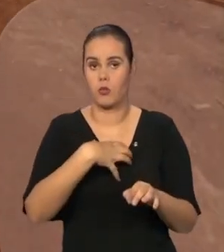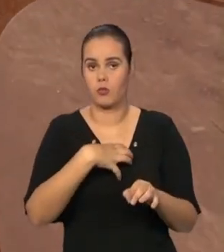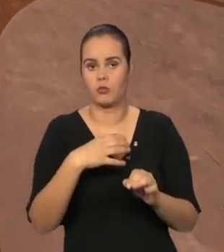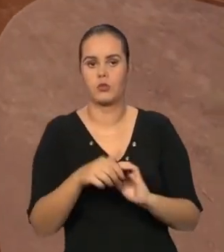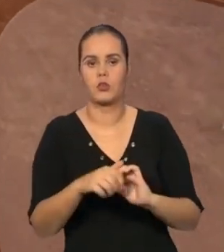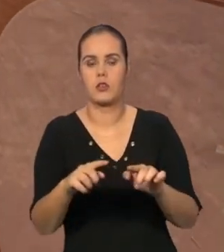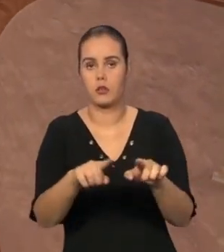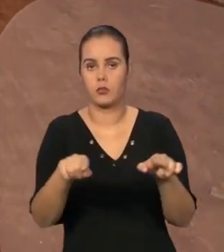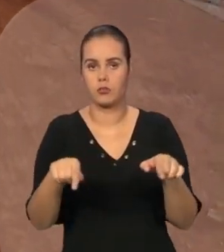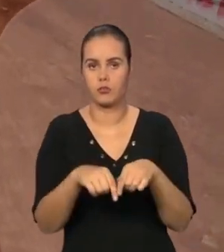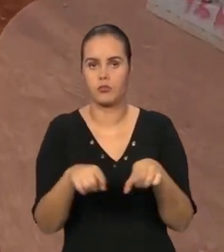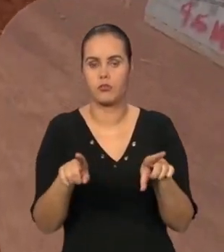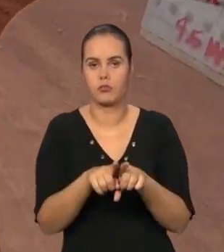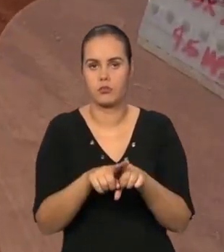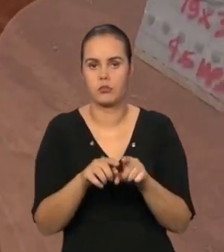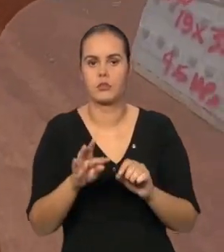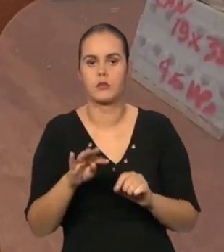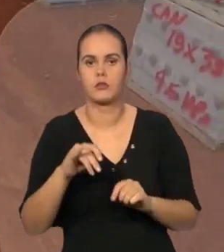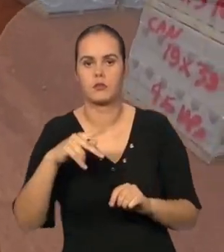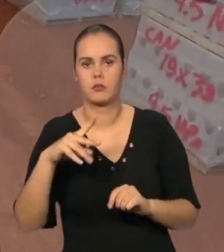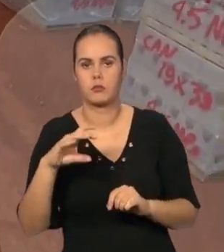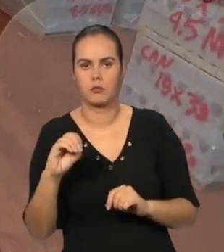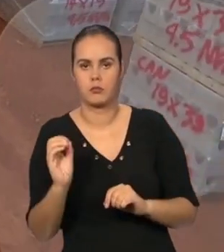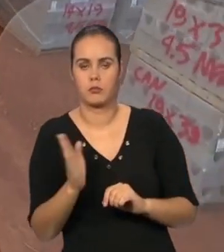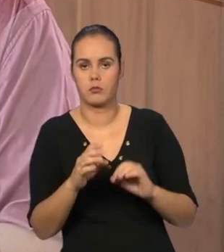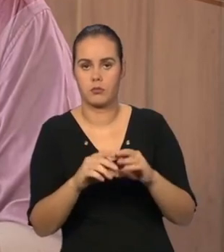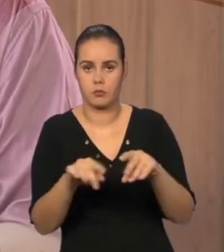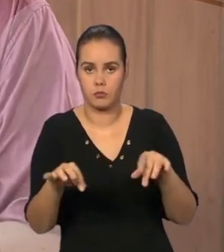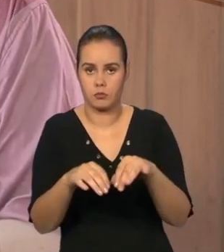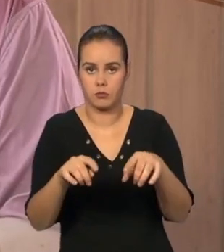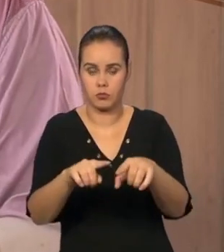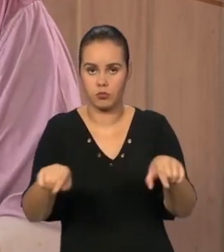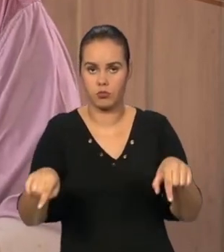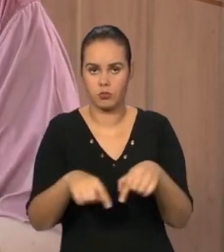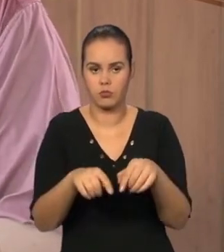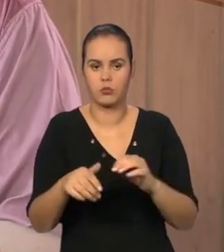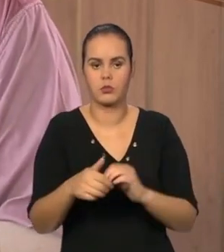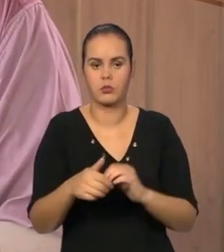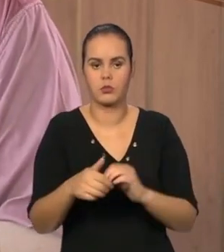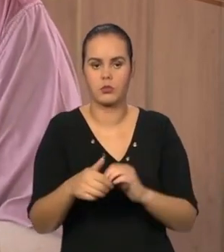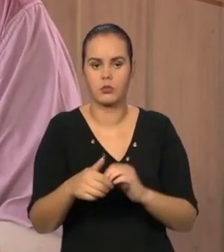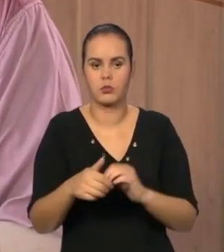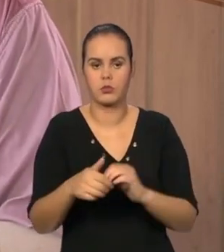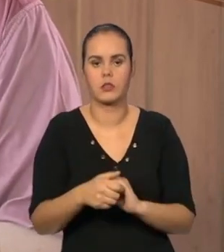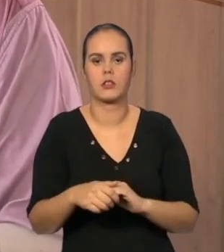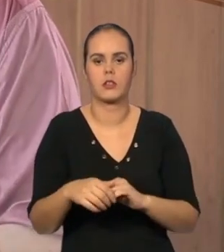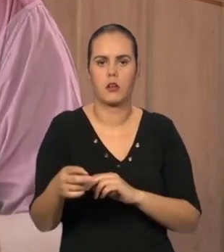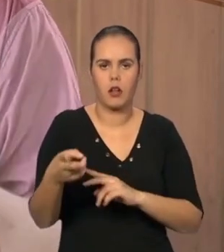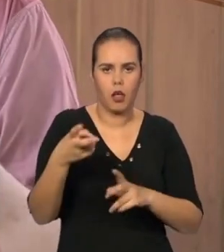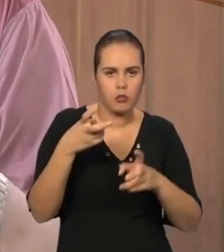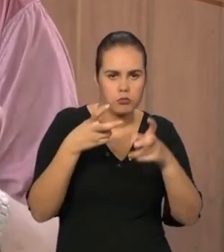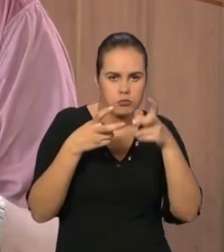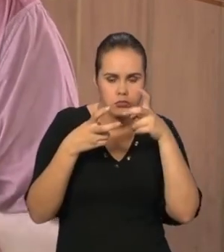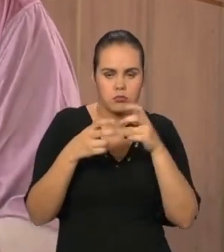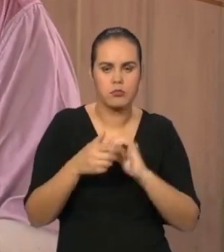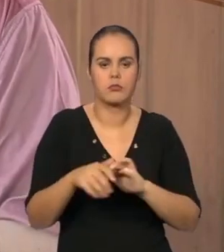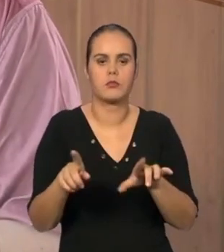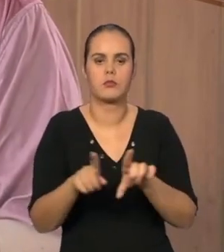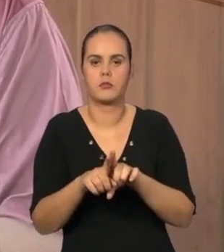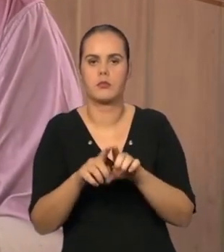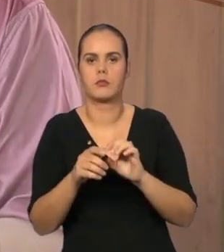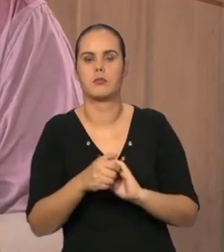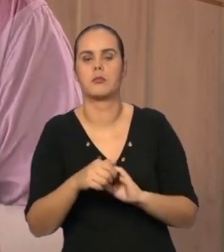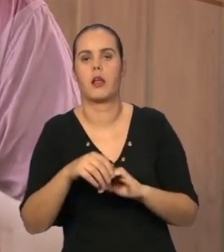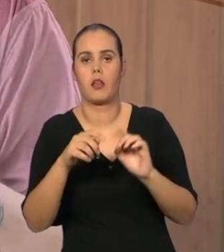tipo de solo para você saber a fundação adequada, sondagens para saber nível